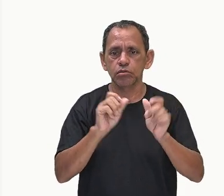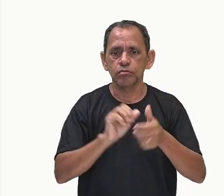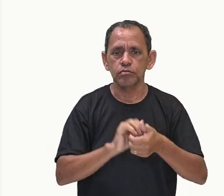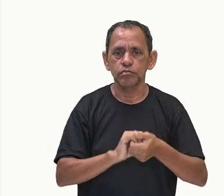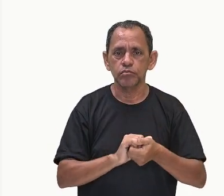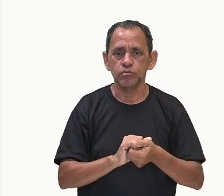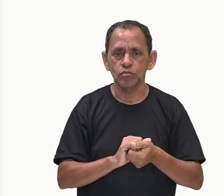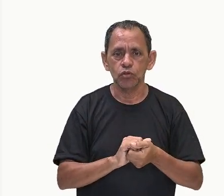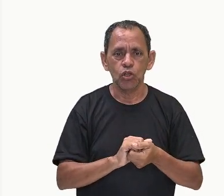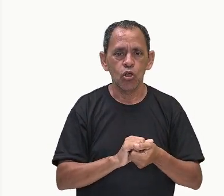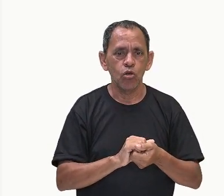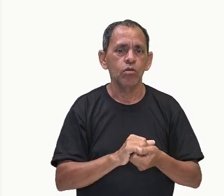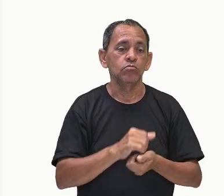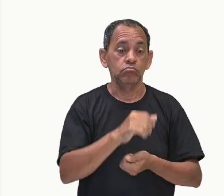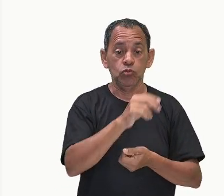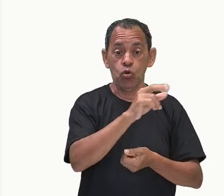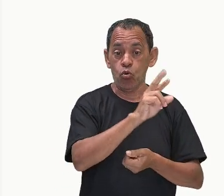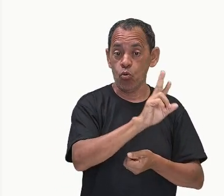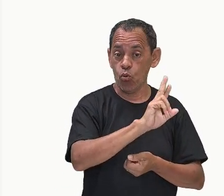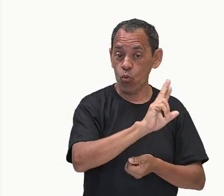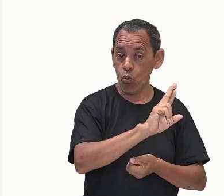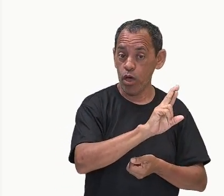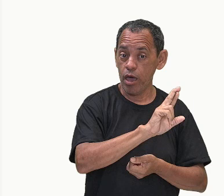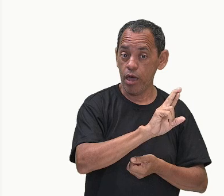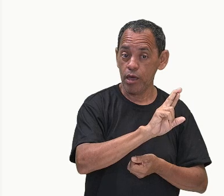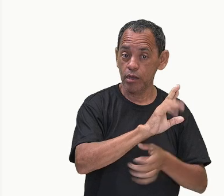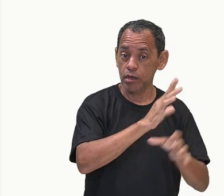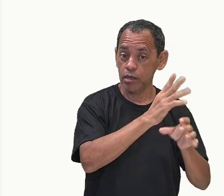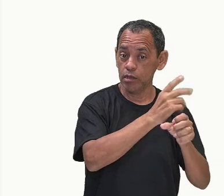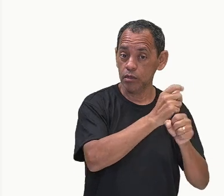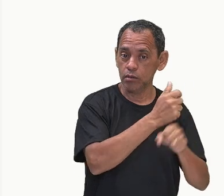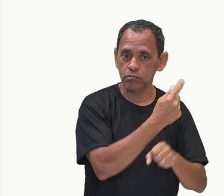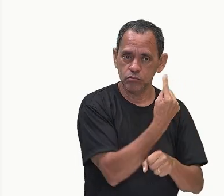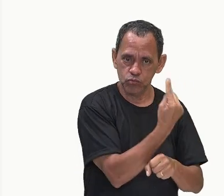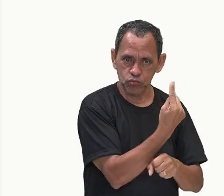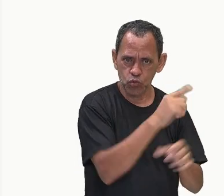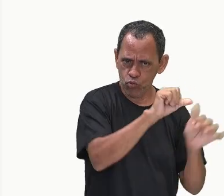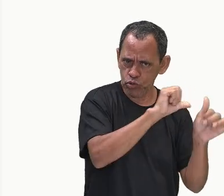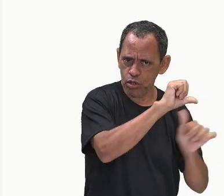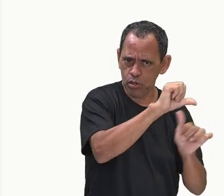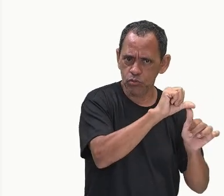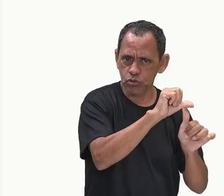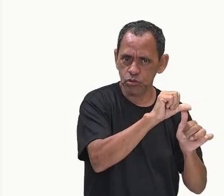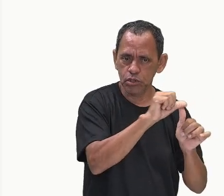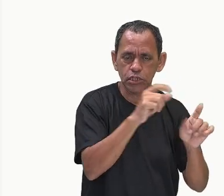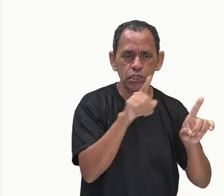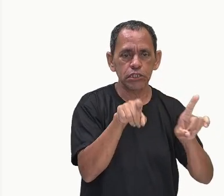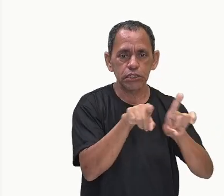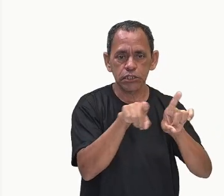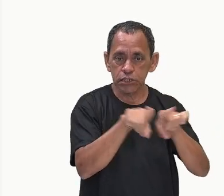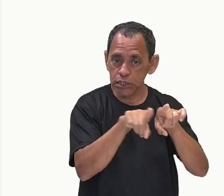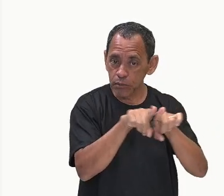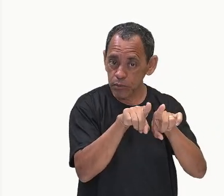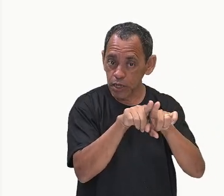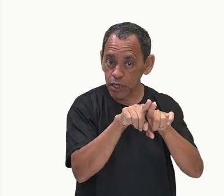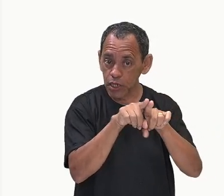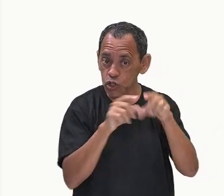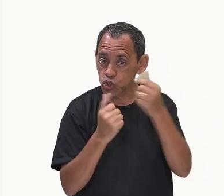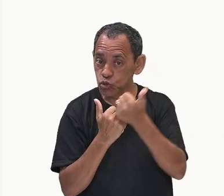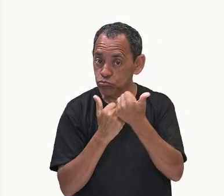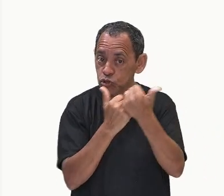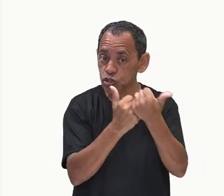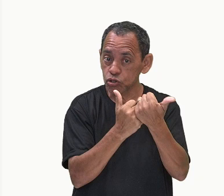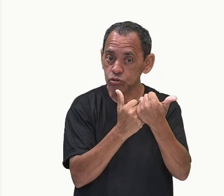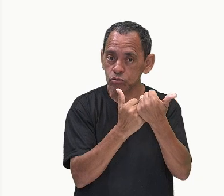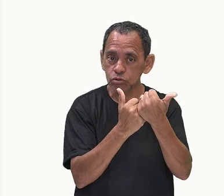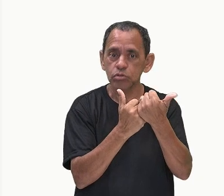por 1, que é a medida que foi dada, né? 1 centímetro. Também substituímos aqui por esse R, o